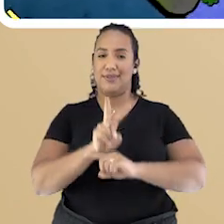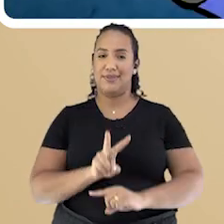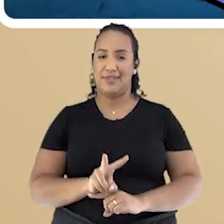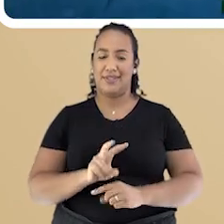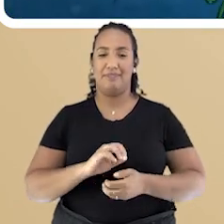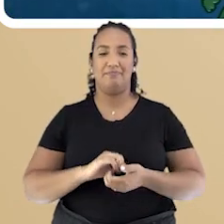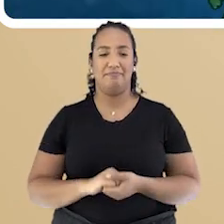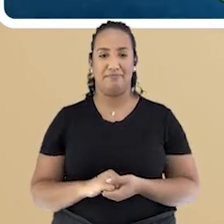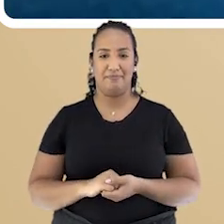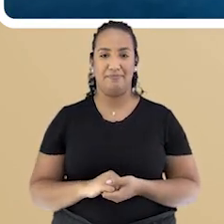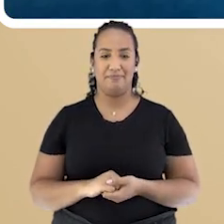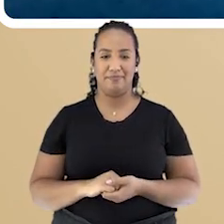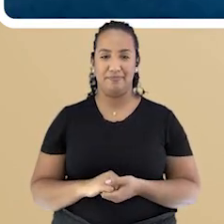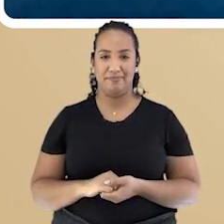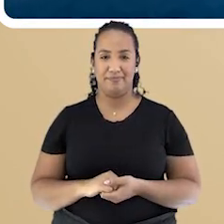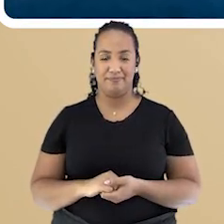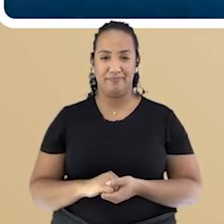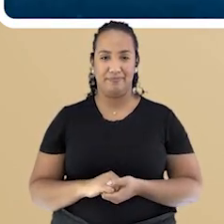pouco.